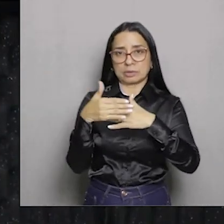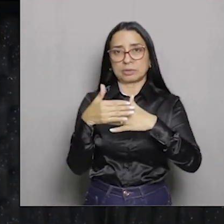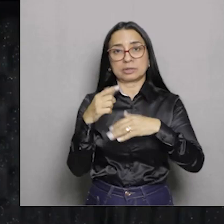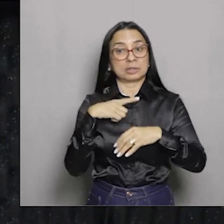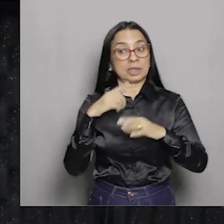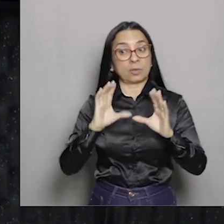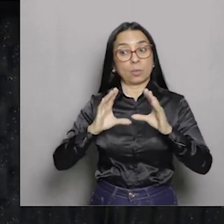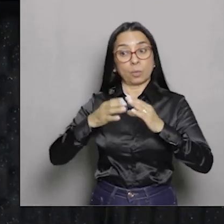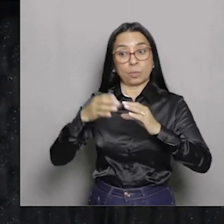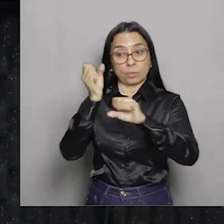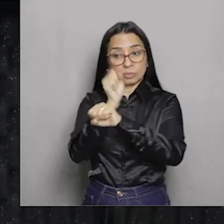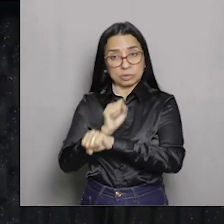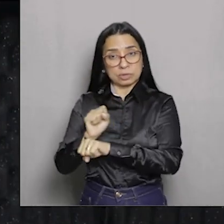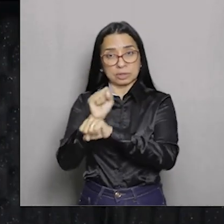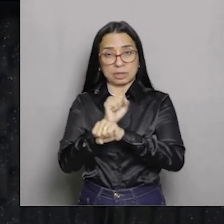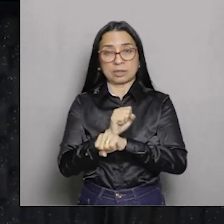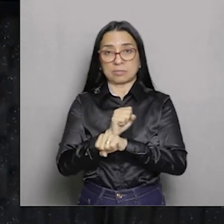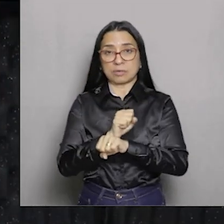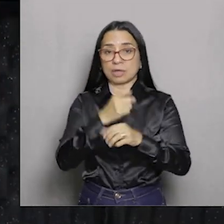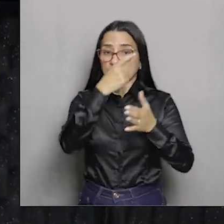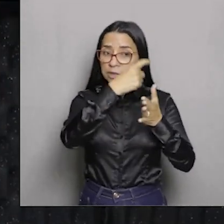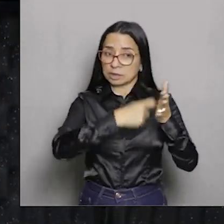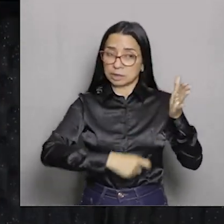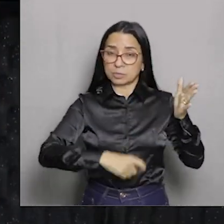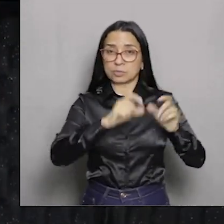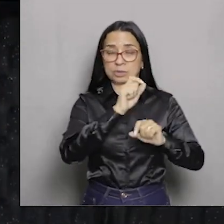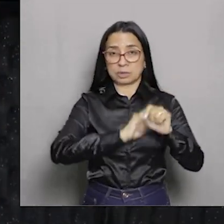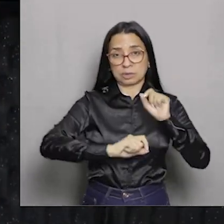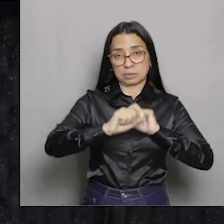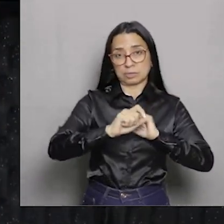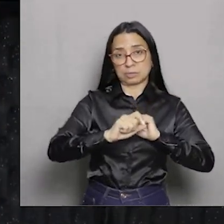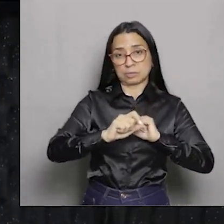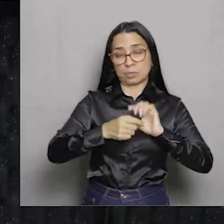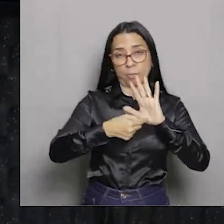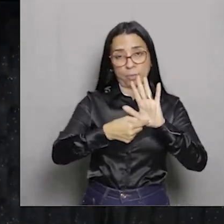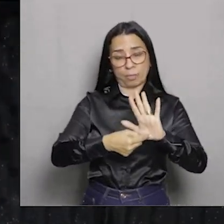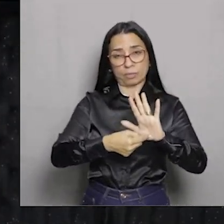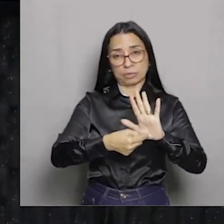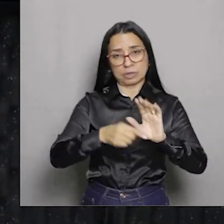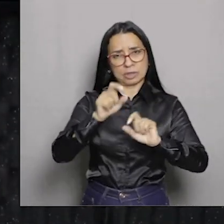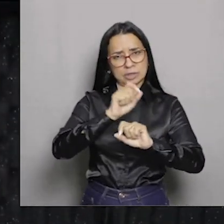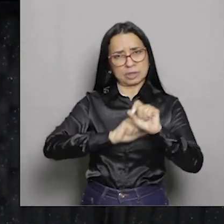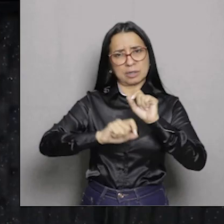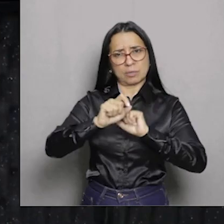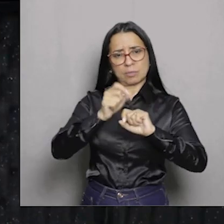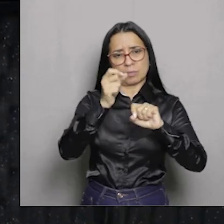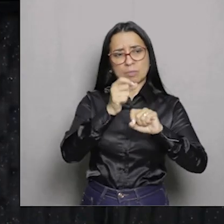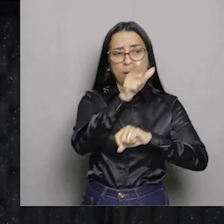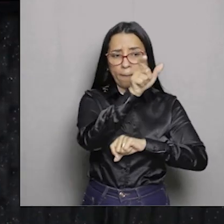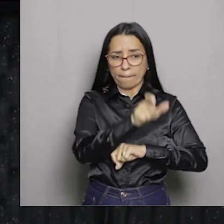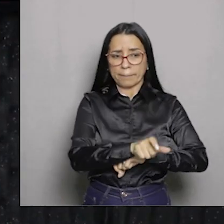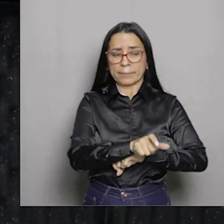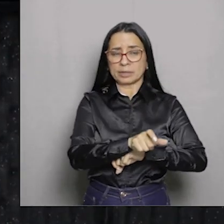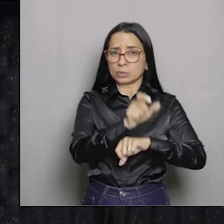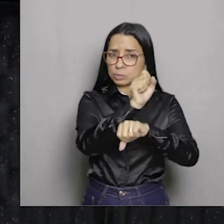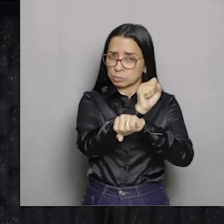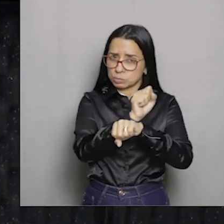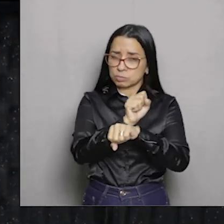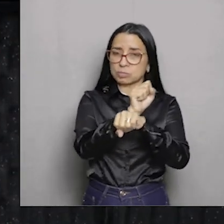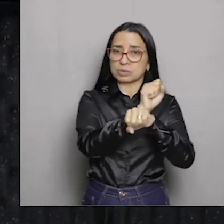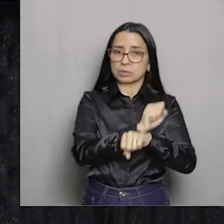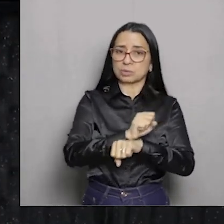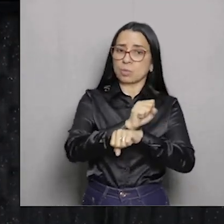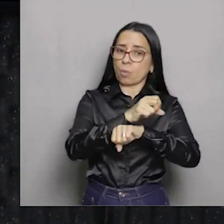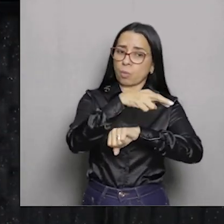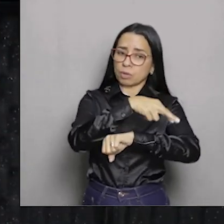texto, inclusive, discute. É o chamado negro de rua. É o escravo de ganho. O escravo